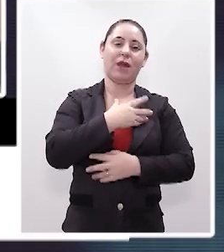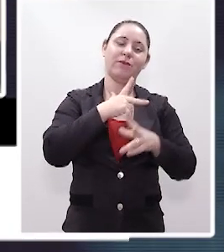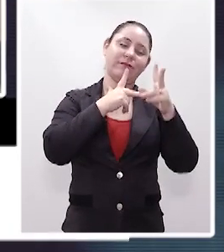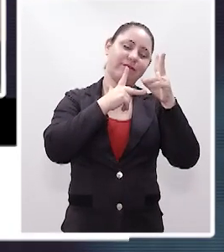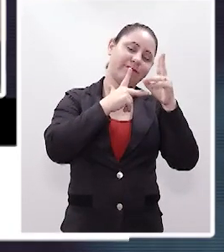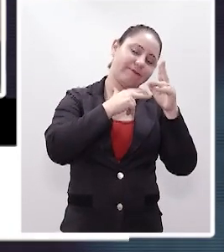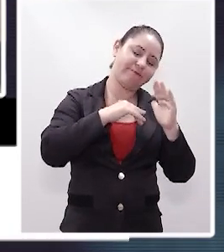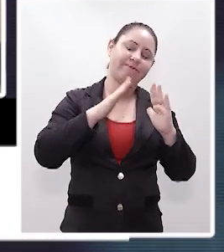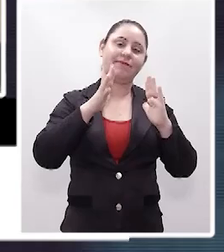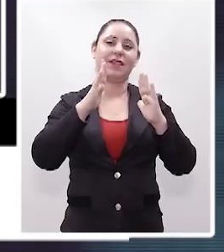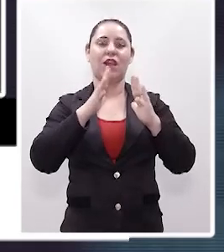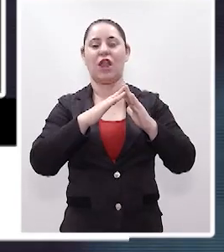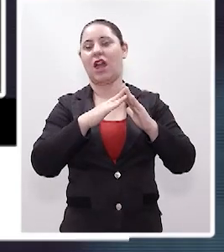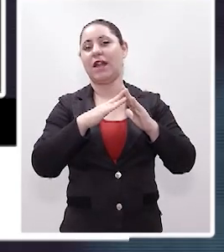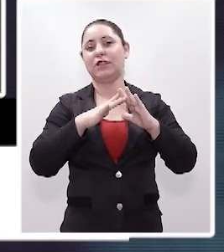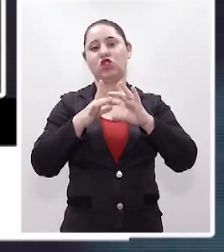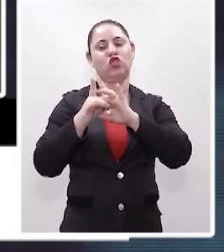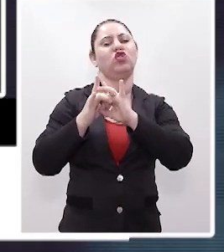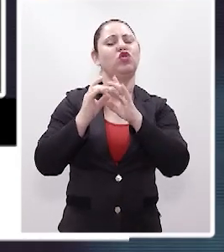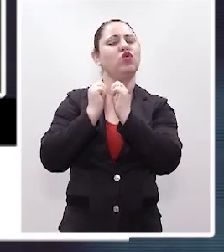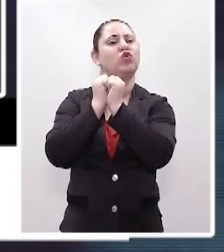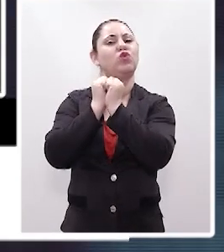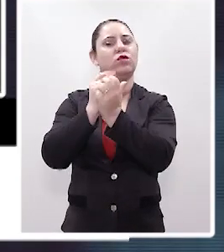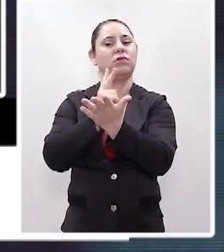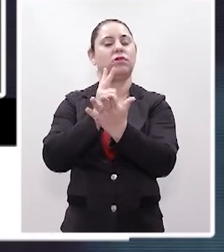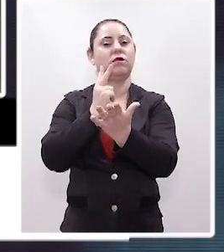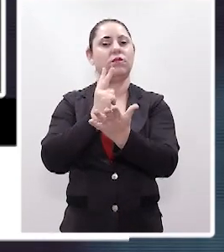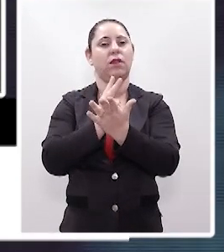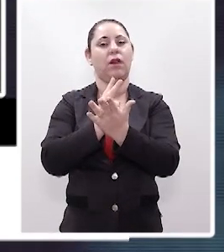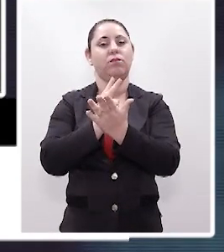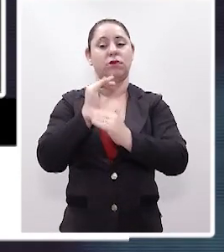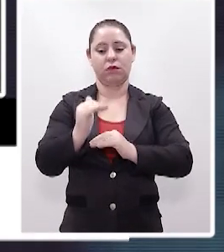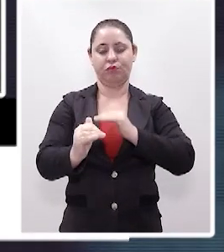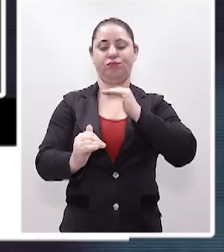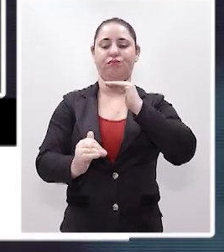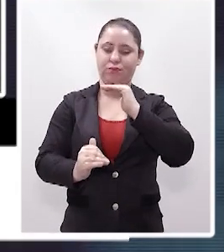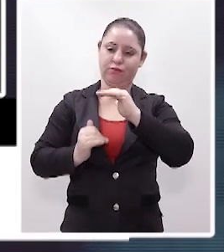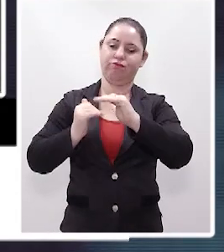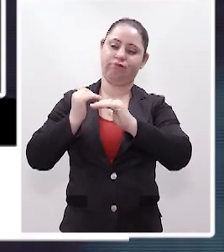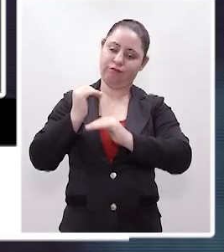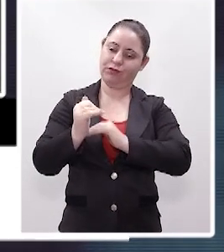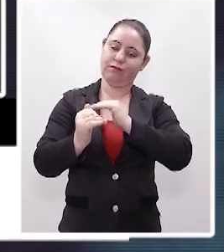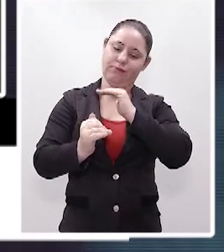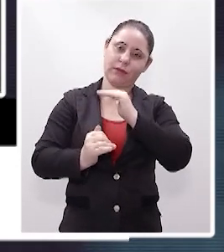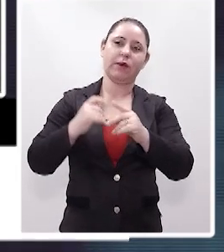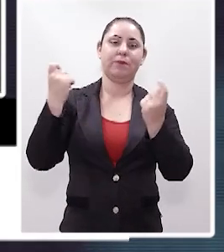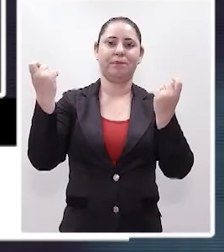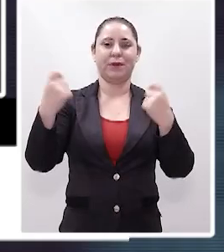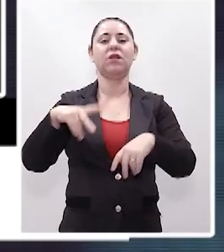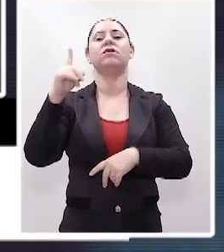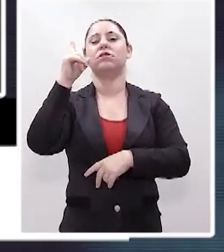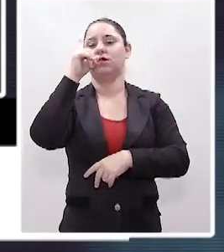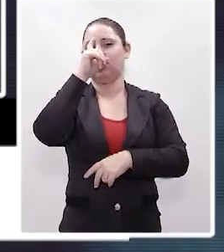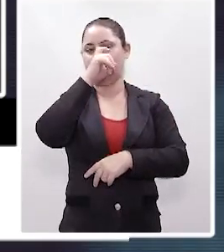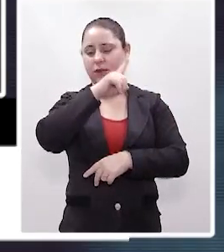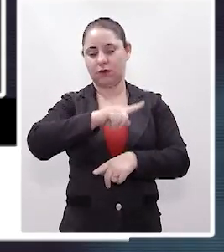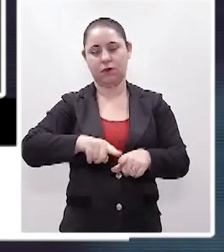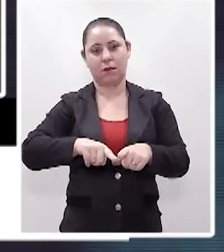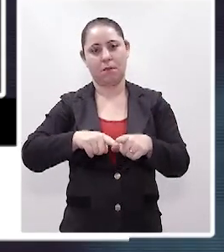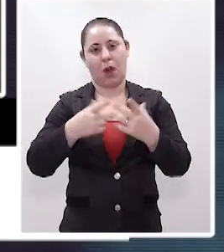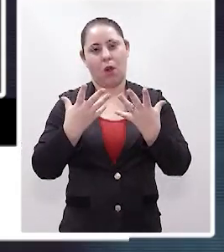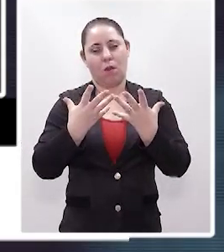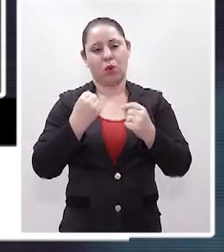amiguinho para dormir em casa e não quer desgrudar. Então, assim, tudo é por etapa. Tudo é uma etapa